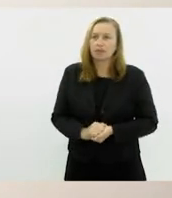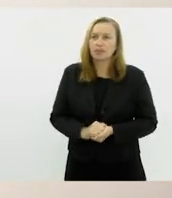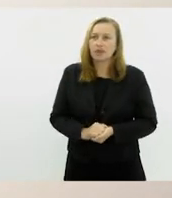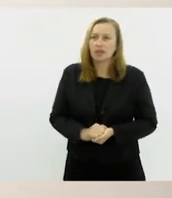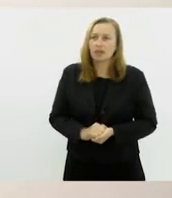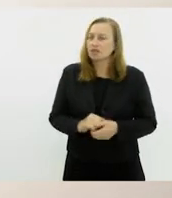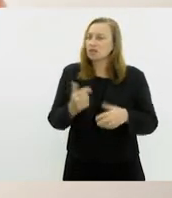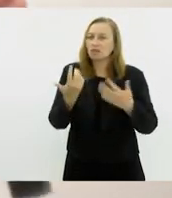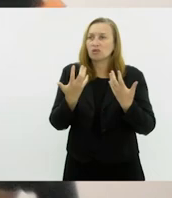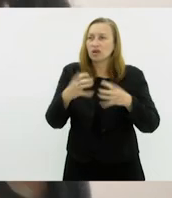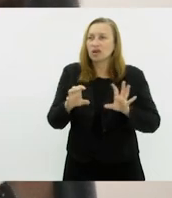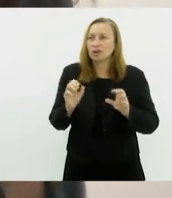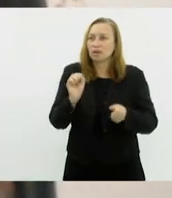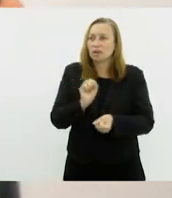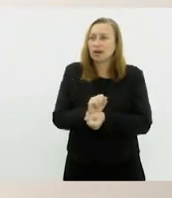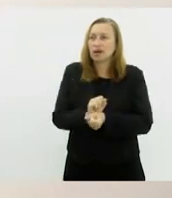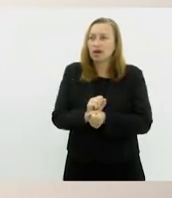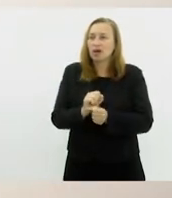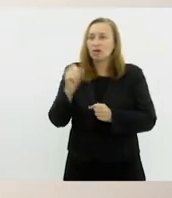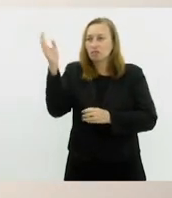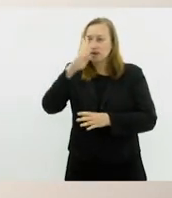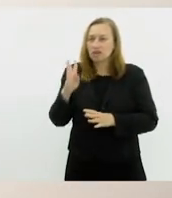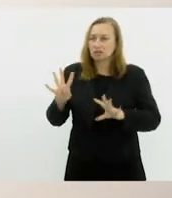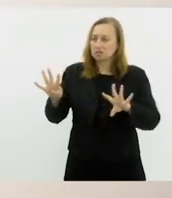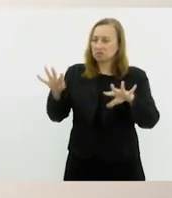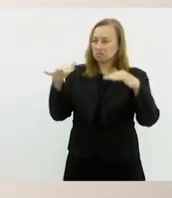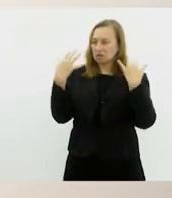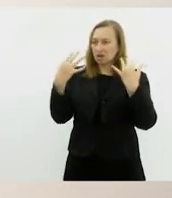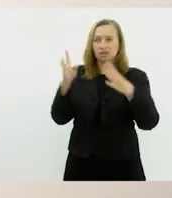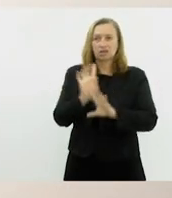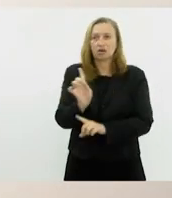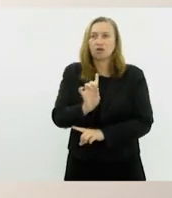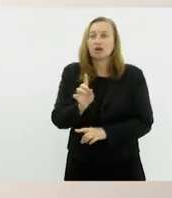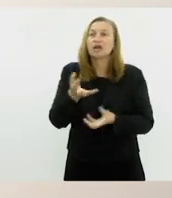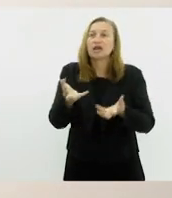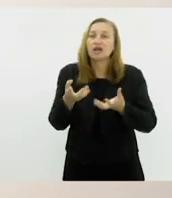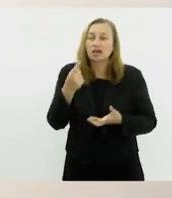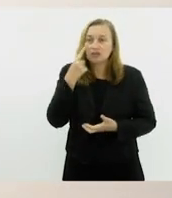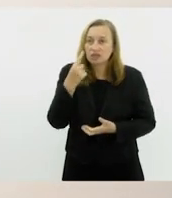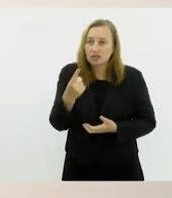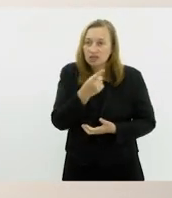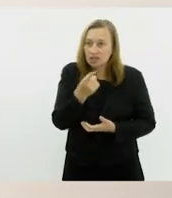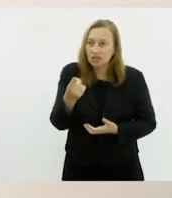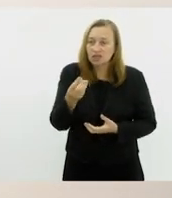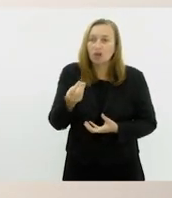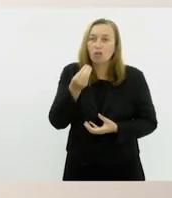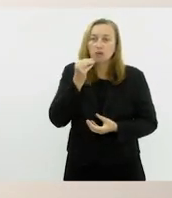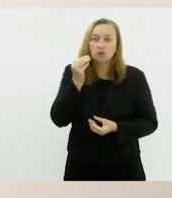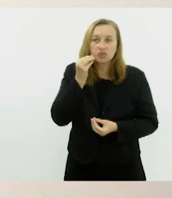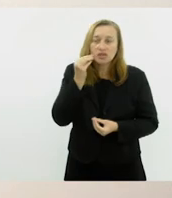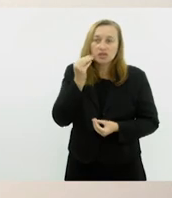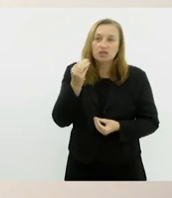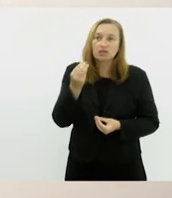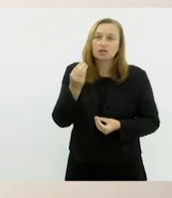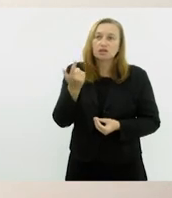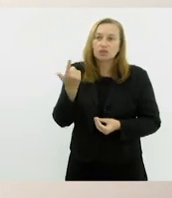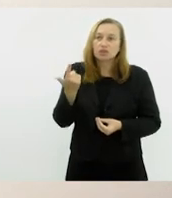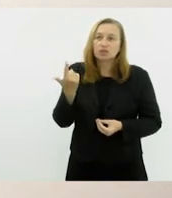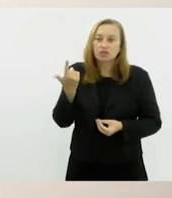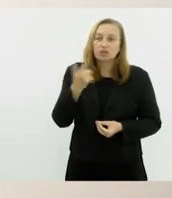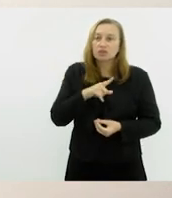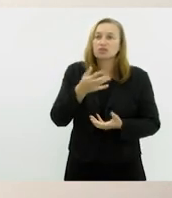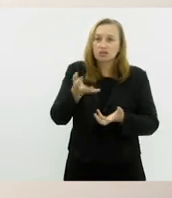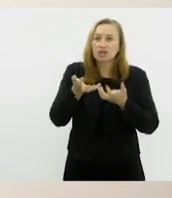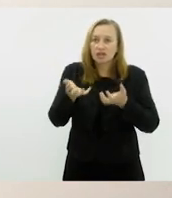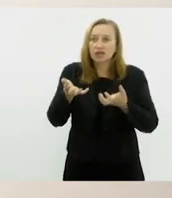parar Brasil nem que ninguém sente para nos olhar a gente só quer que vocês nos dê oportunidade de Alcançar aquilo que a gente